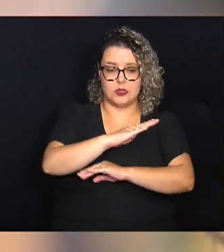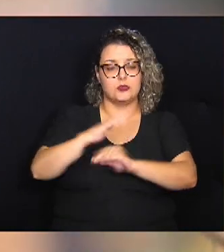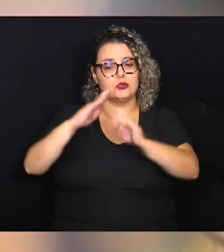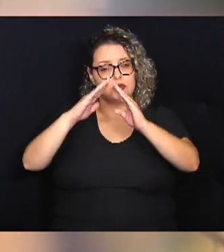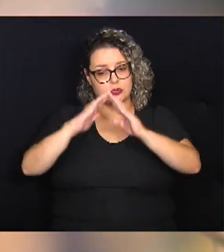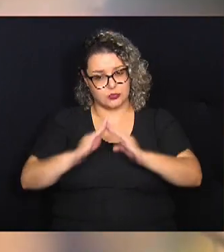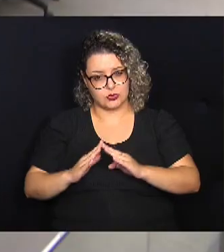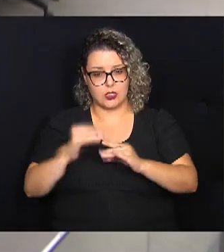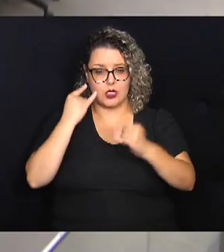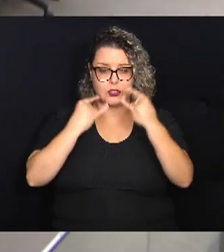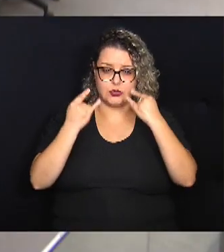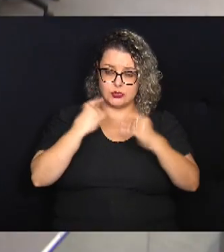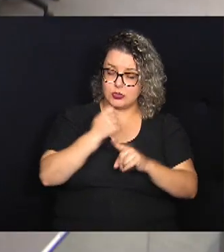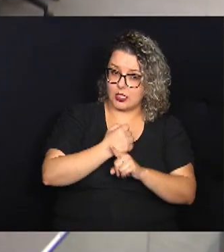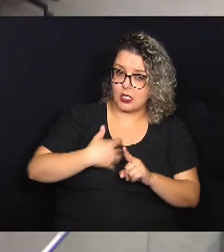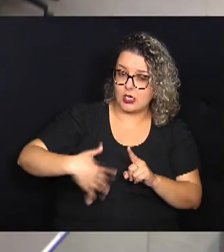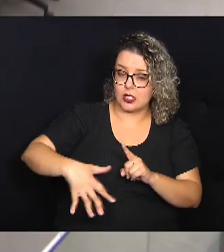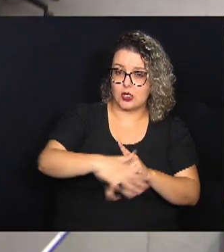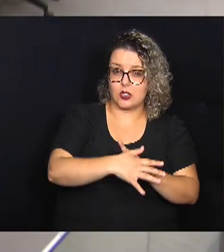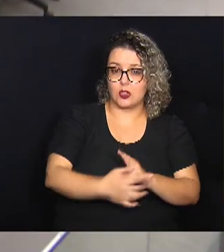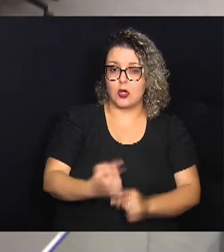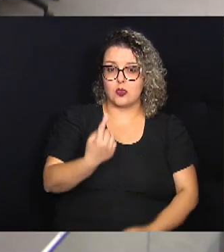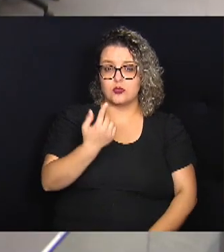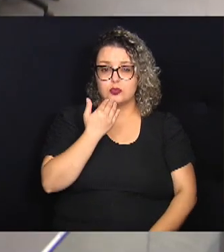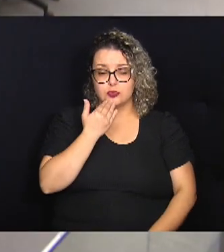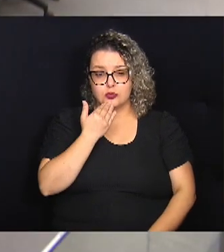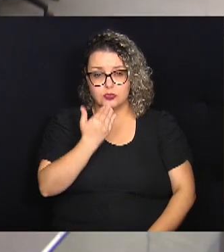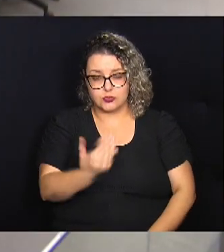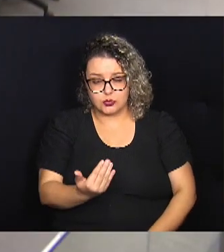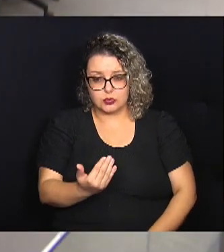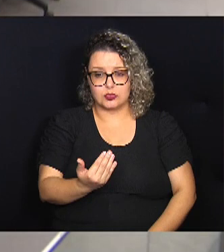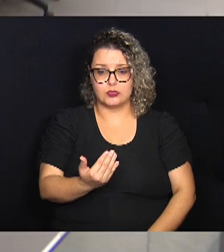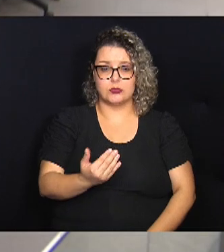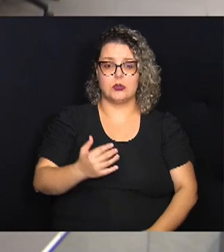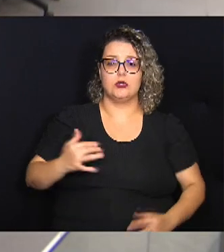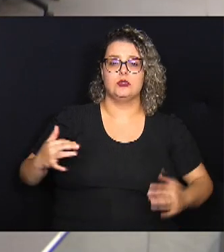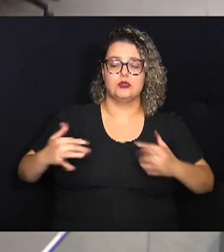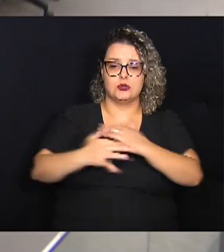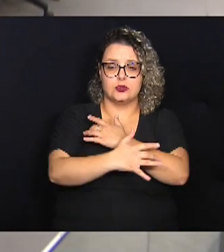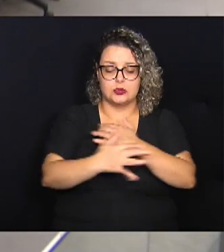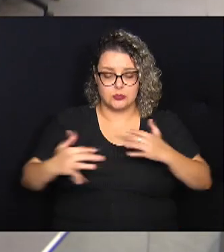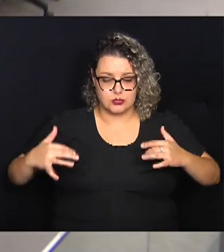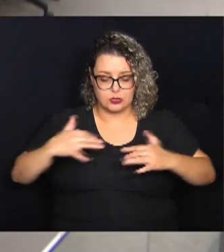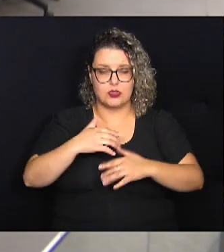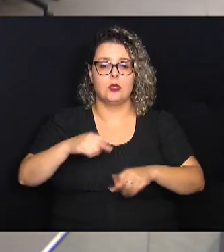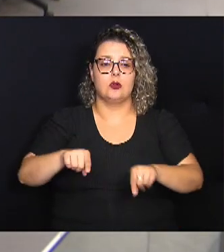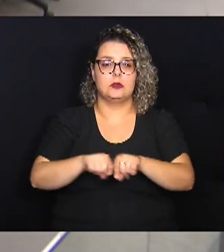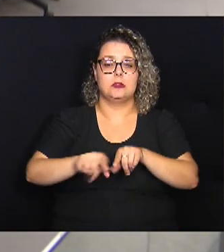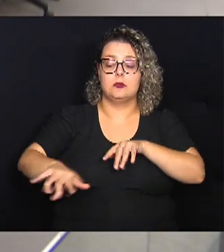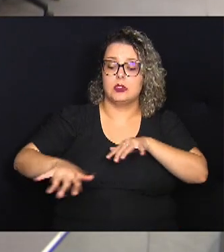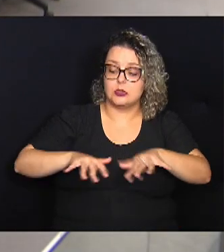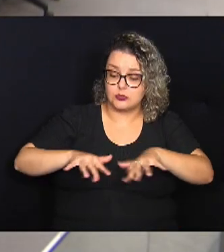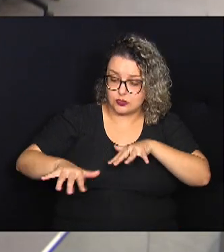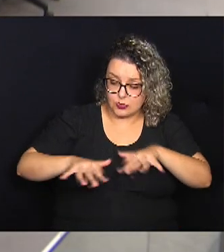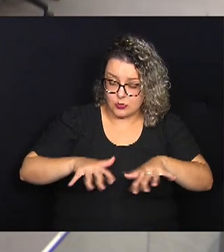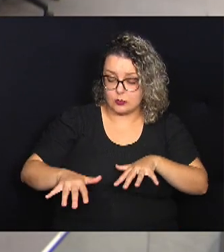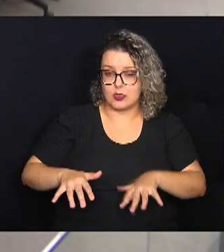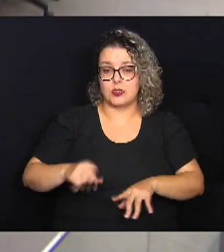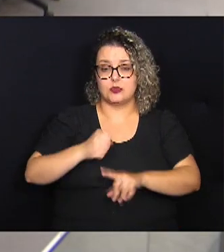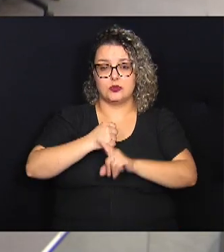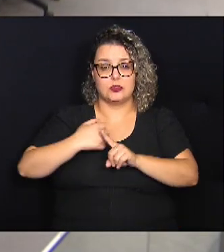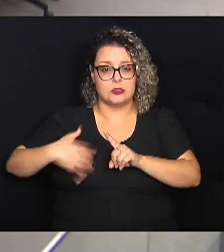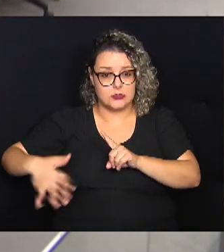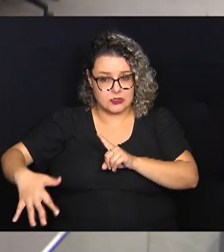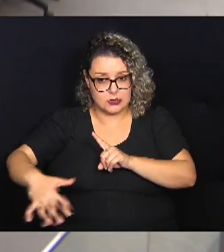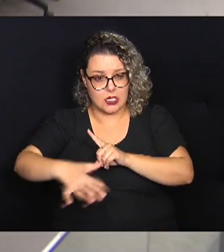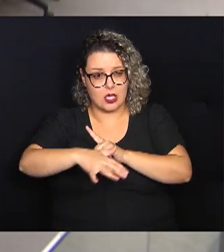de interesse social, uma das reivindicações tanto de urbanistas quanto dos movimentos sociais era que a Lei